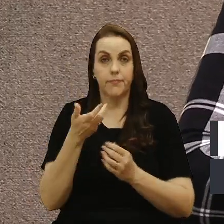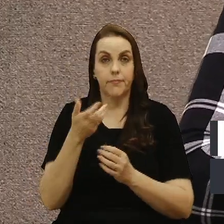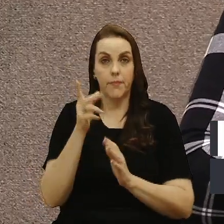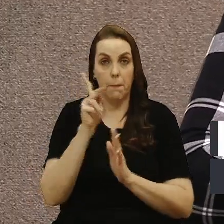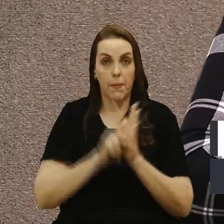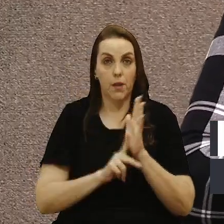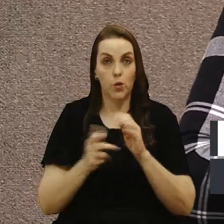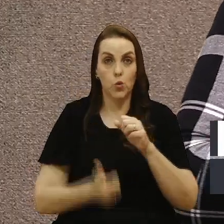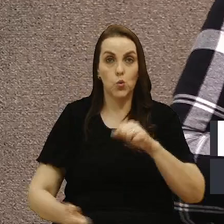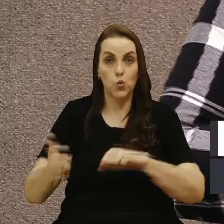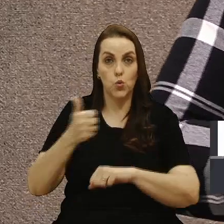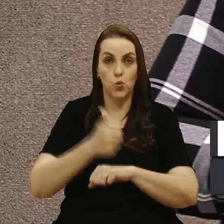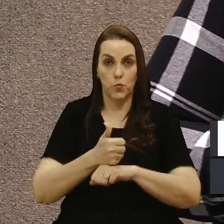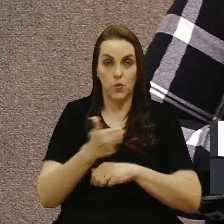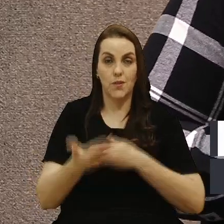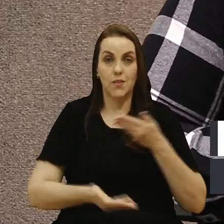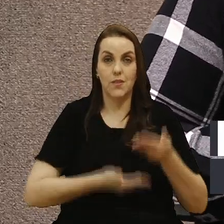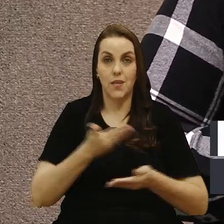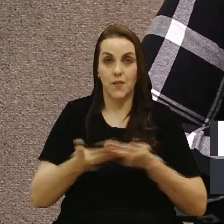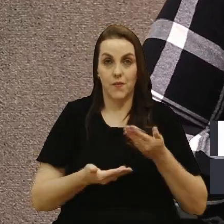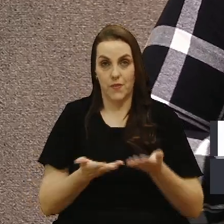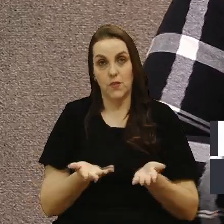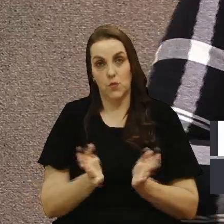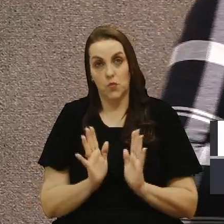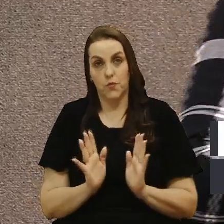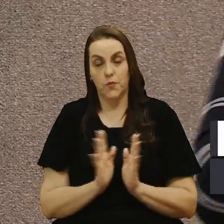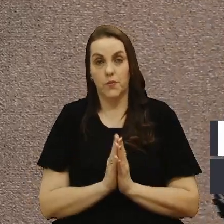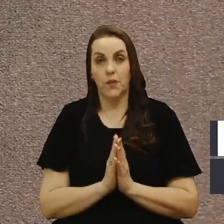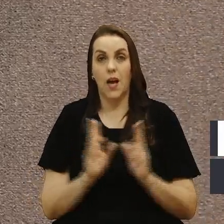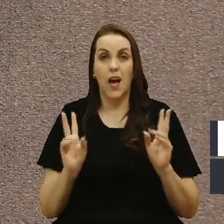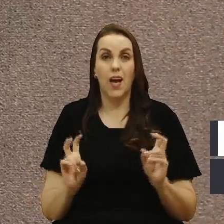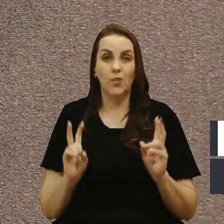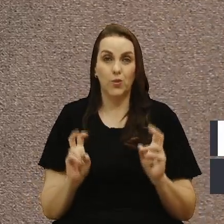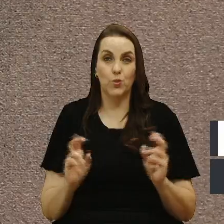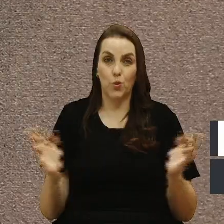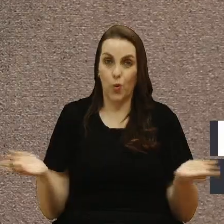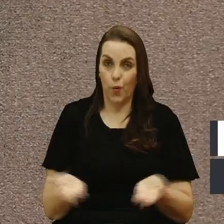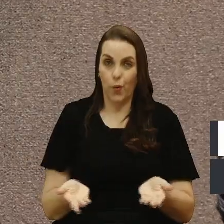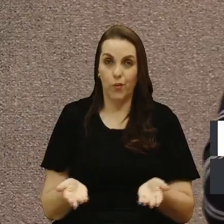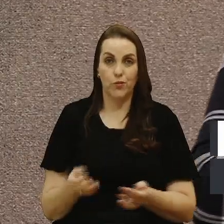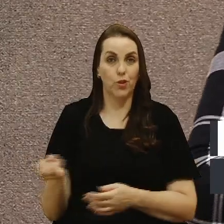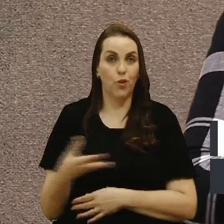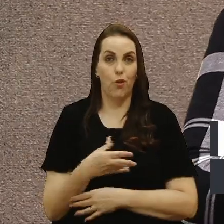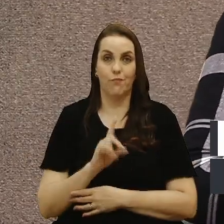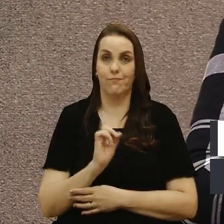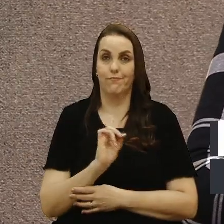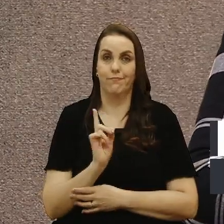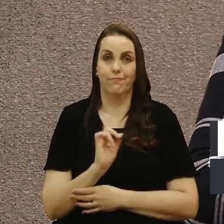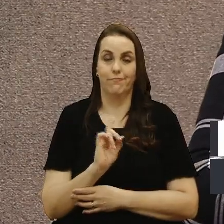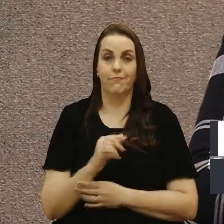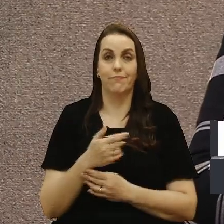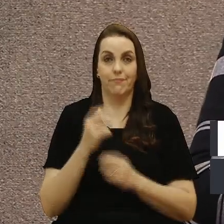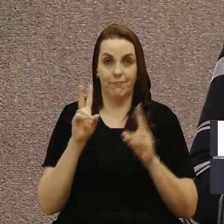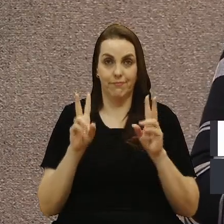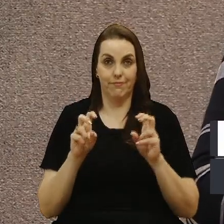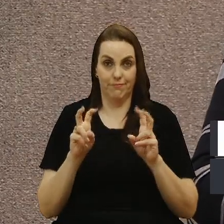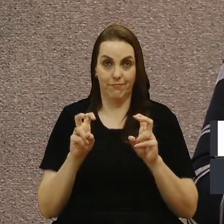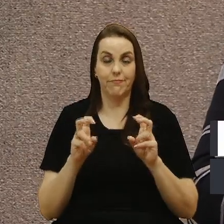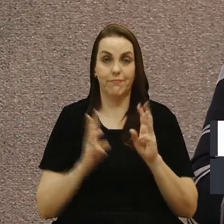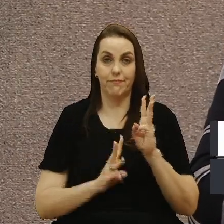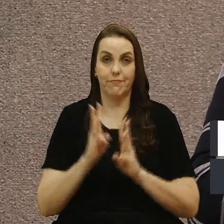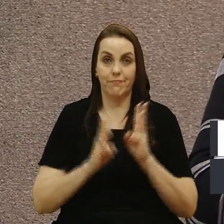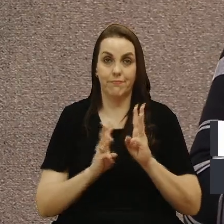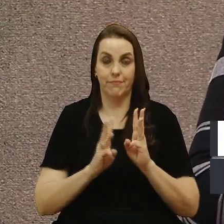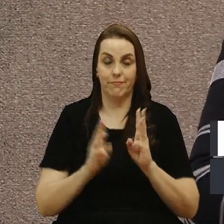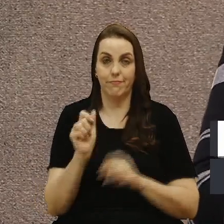um serviço alternativo. Vejam, o assunto não é de hoje. E quando nós falamos sobre o táxi lotação, que é um transporte